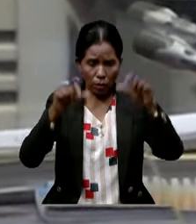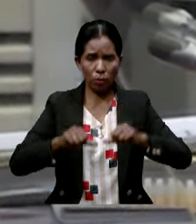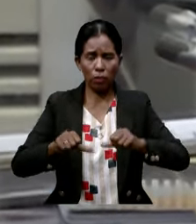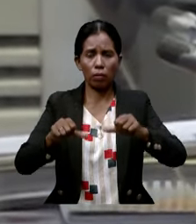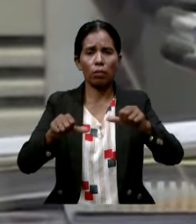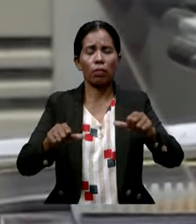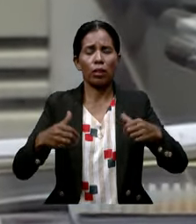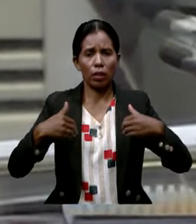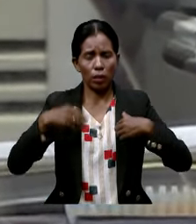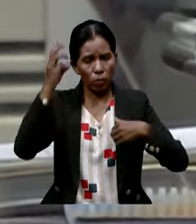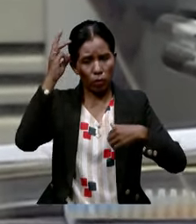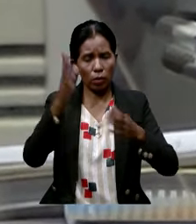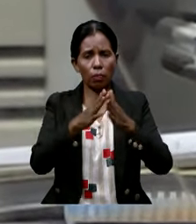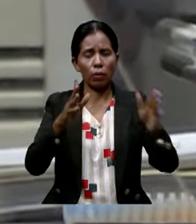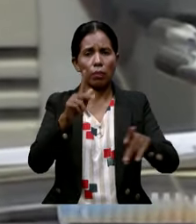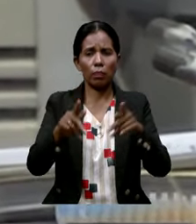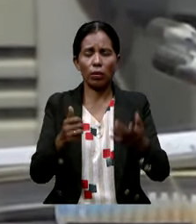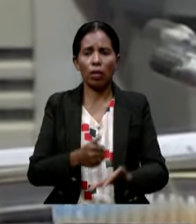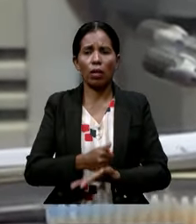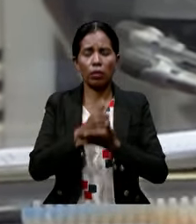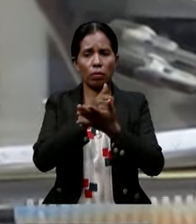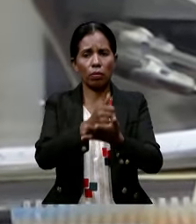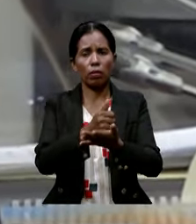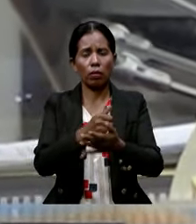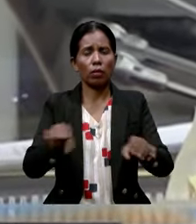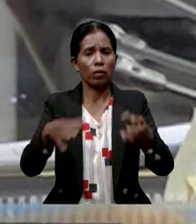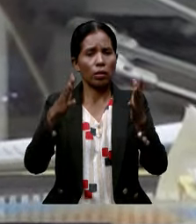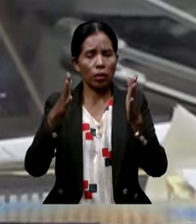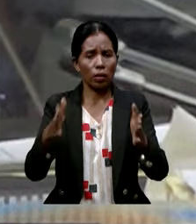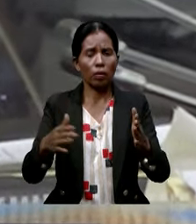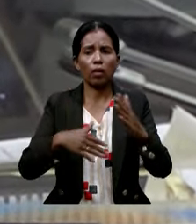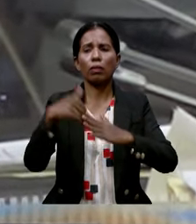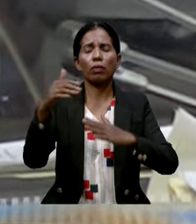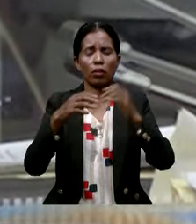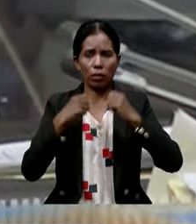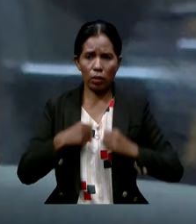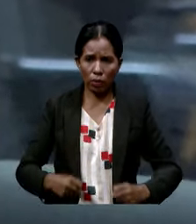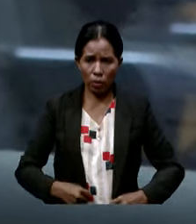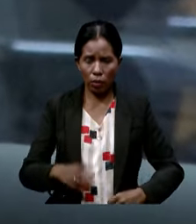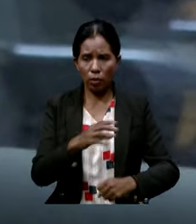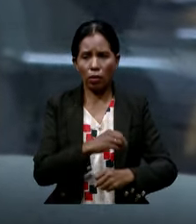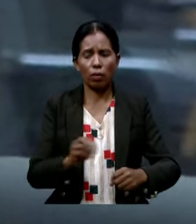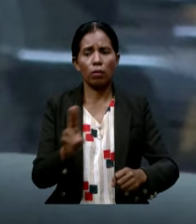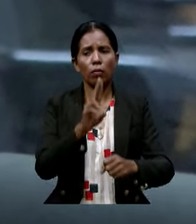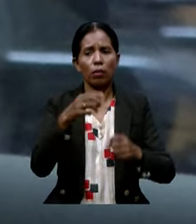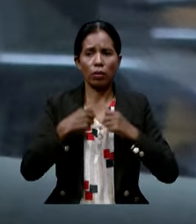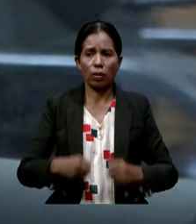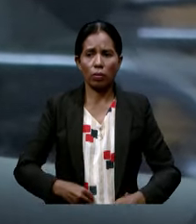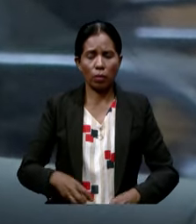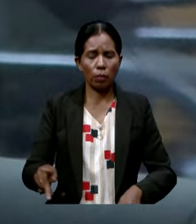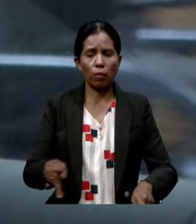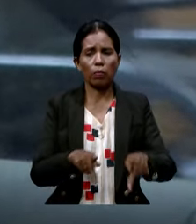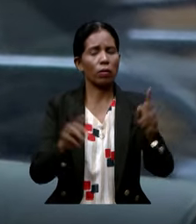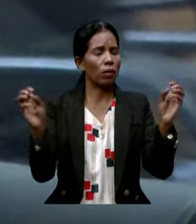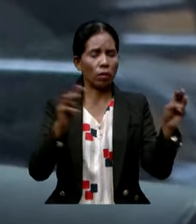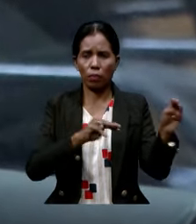preocupação bot bepovo anesan kualidade atendimento, recurso humano, infrastruktura Saudi, no gestão Saudi publiku laia mudansa.